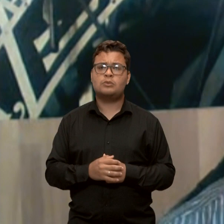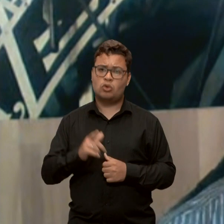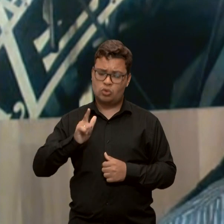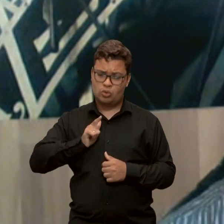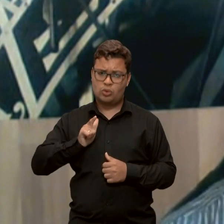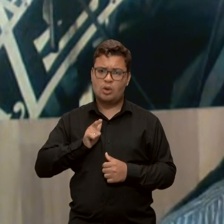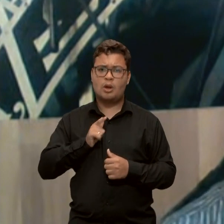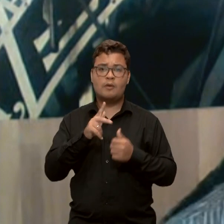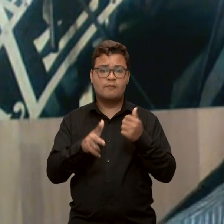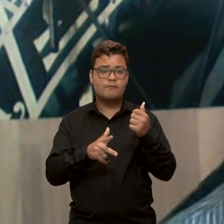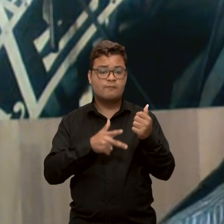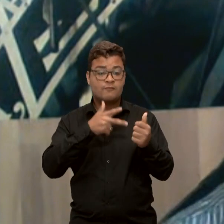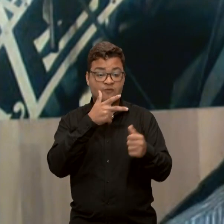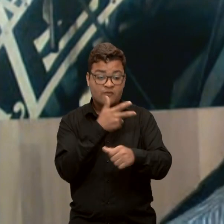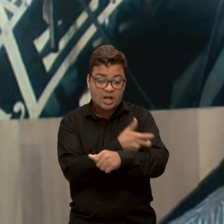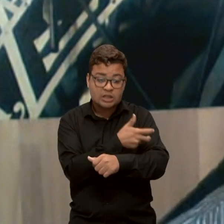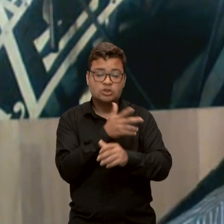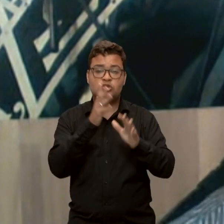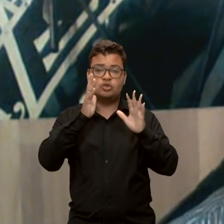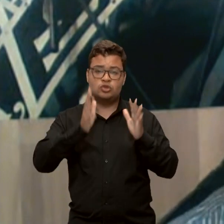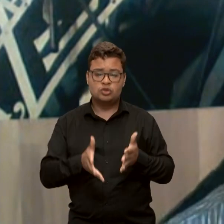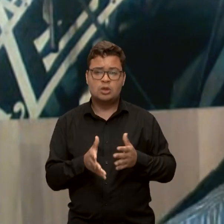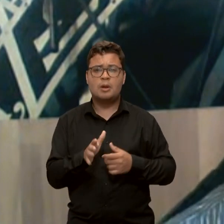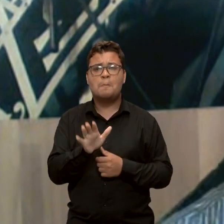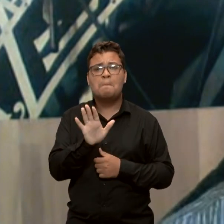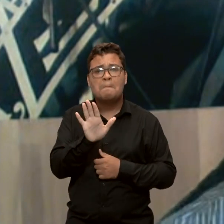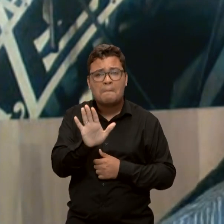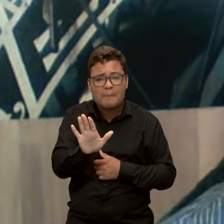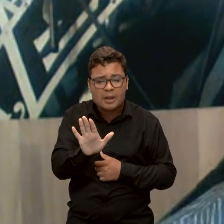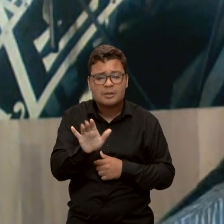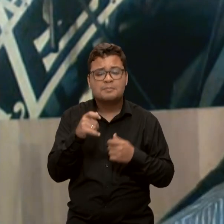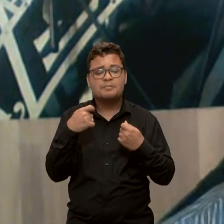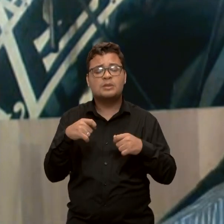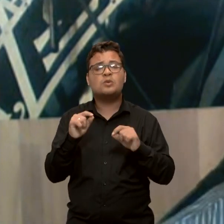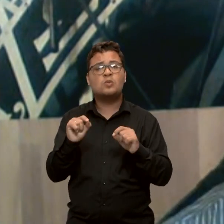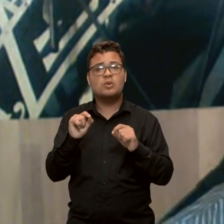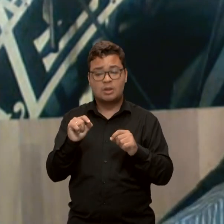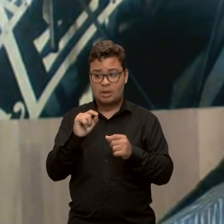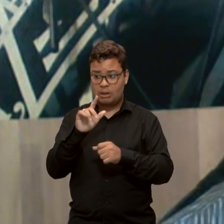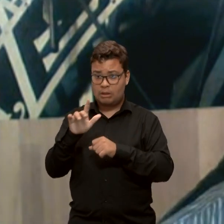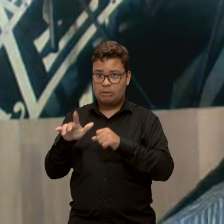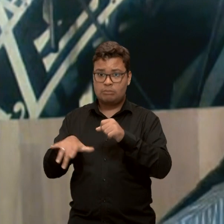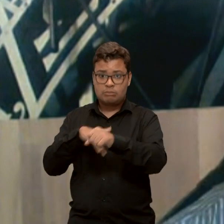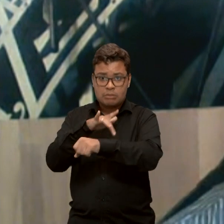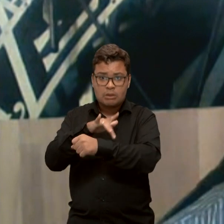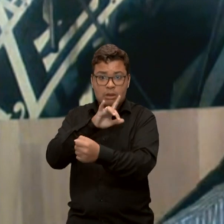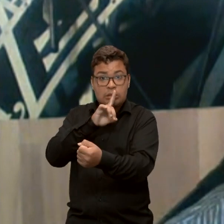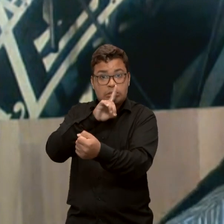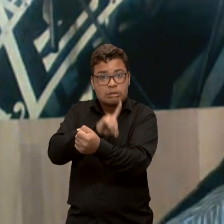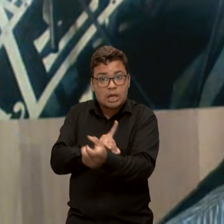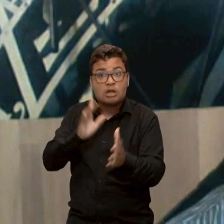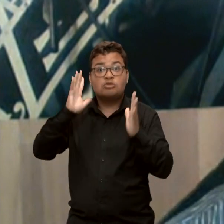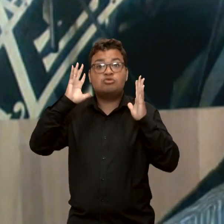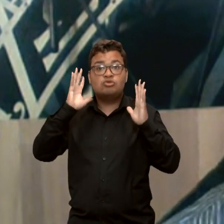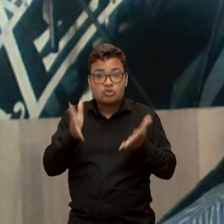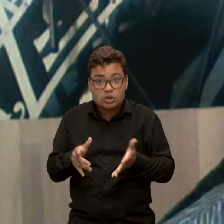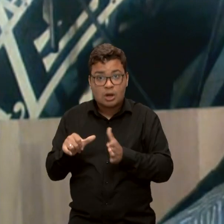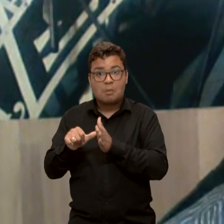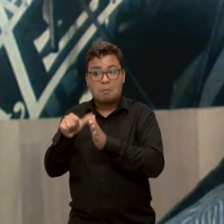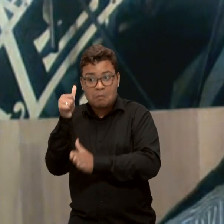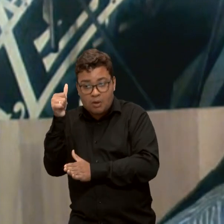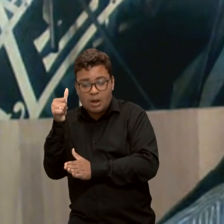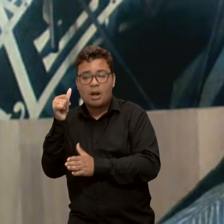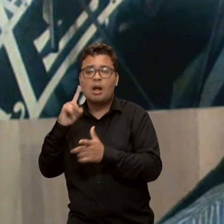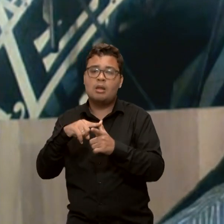Camila, vacinas contra a dengue é algo que essas vacinas estão sendo estudadas há quase 40 anos. A